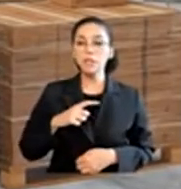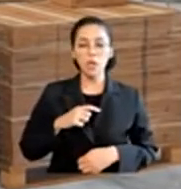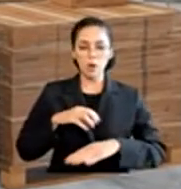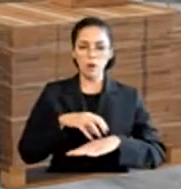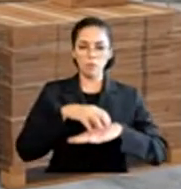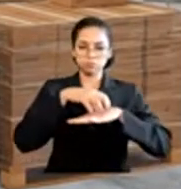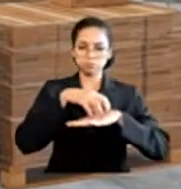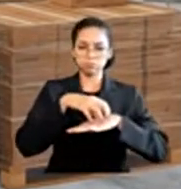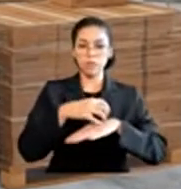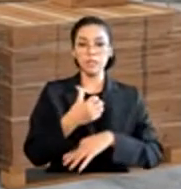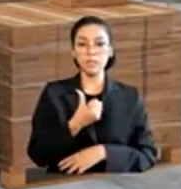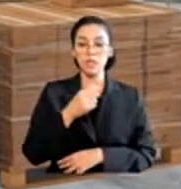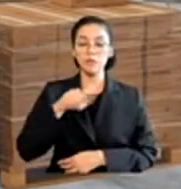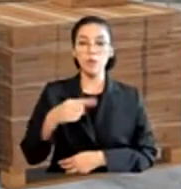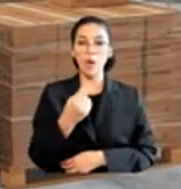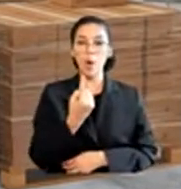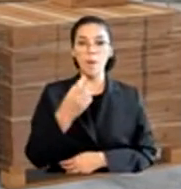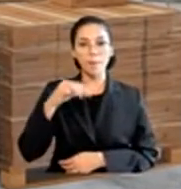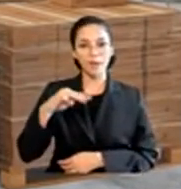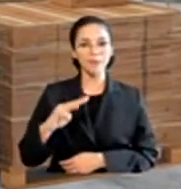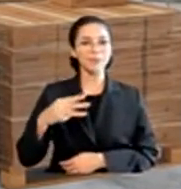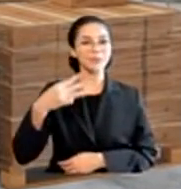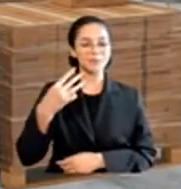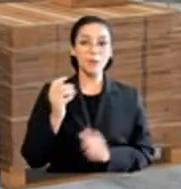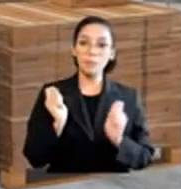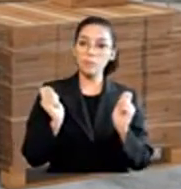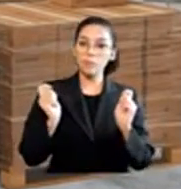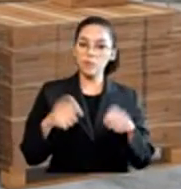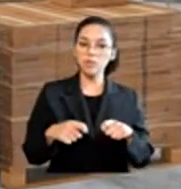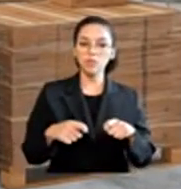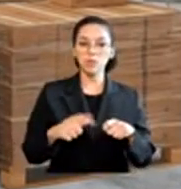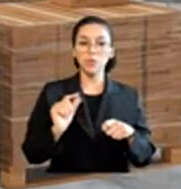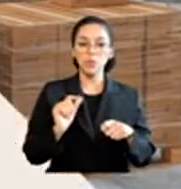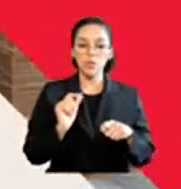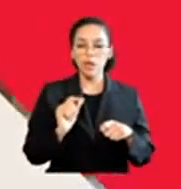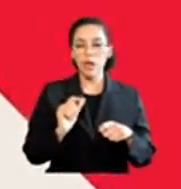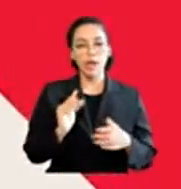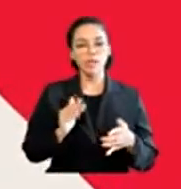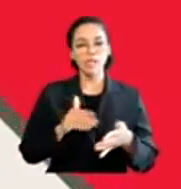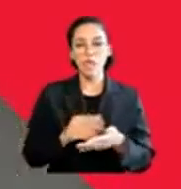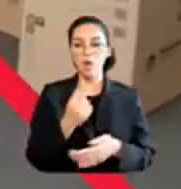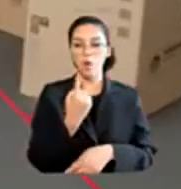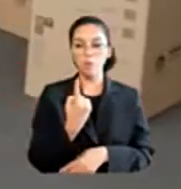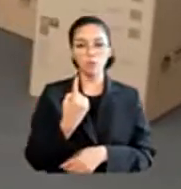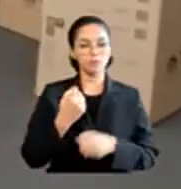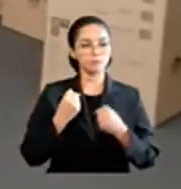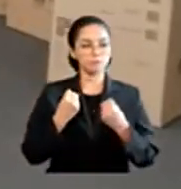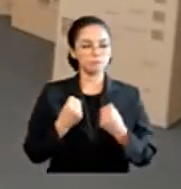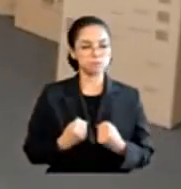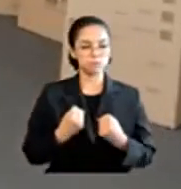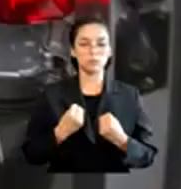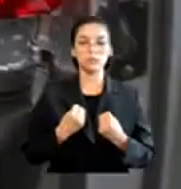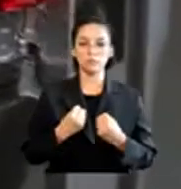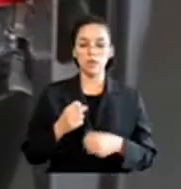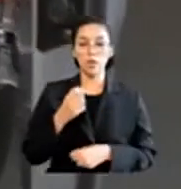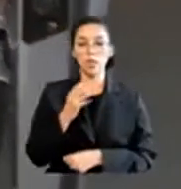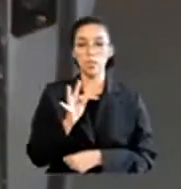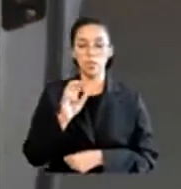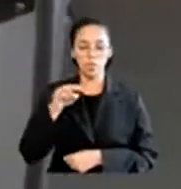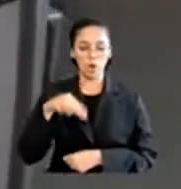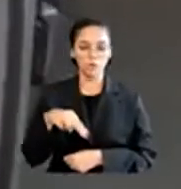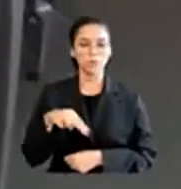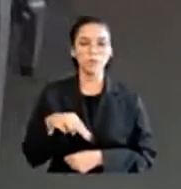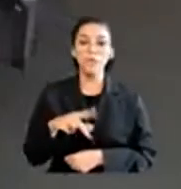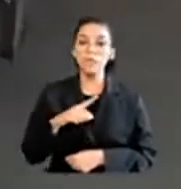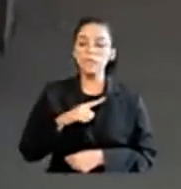6,1 metros cúbicos, que possibilita uma carga de até 1,5 toneladas. Essa capacidade de carga líquida é equivalente